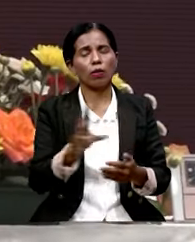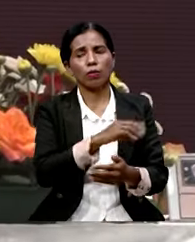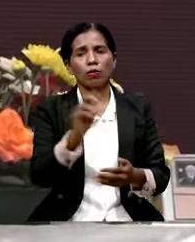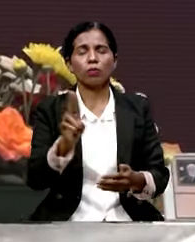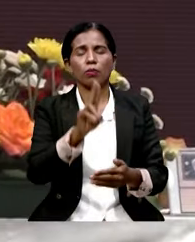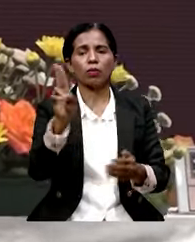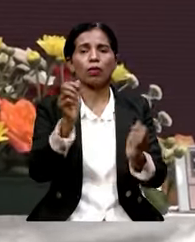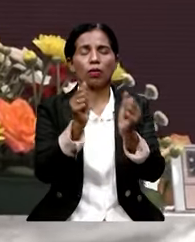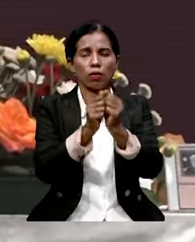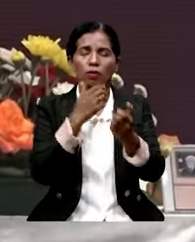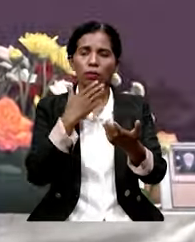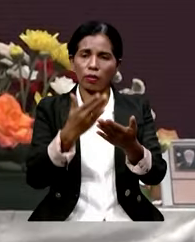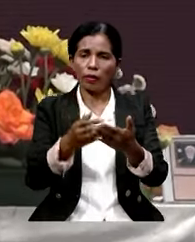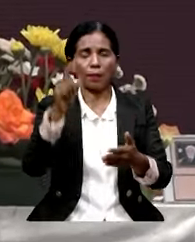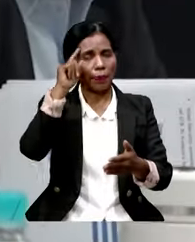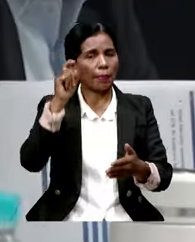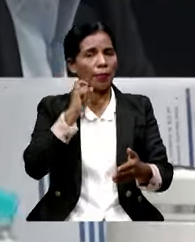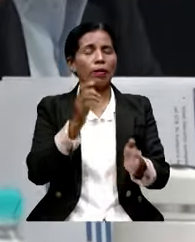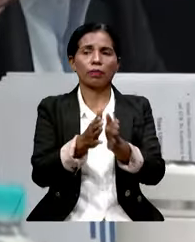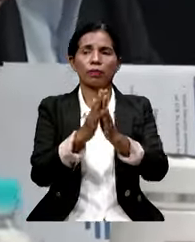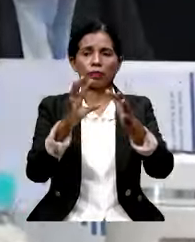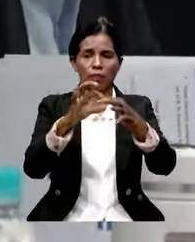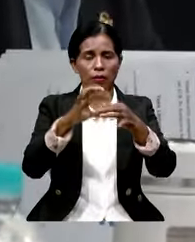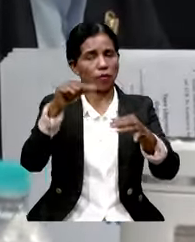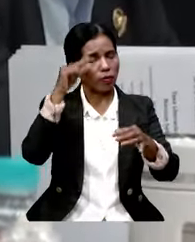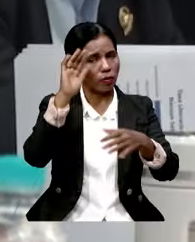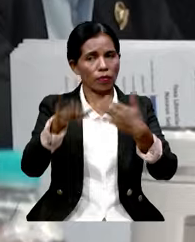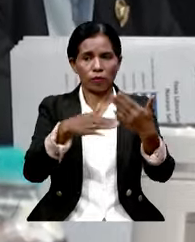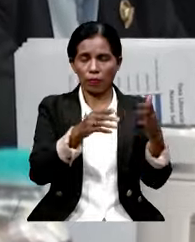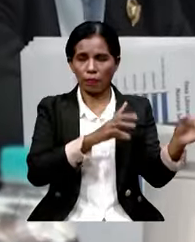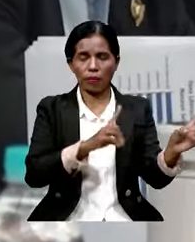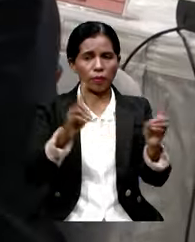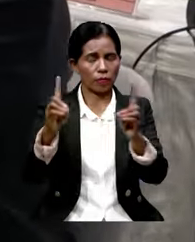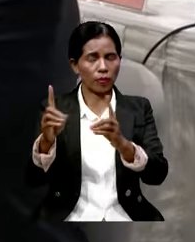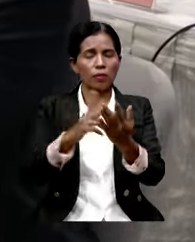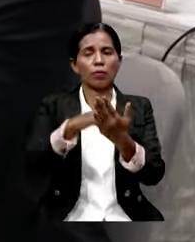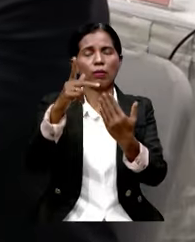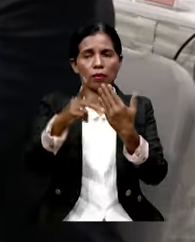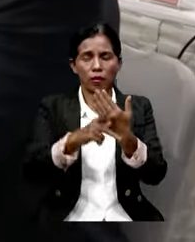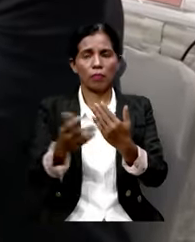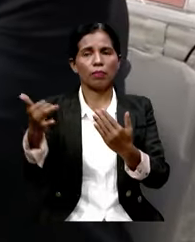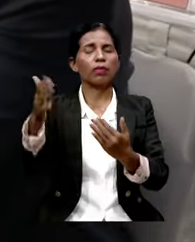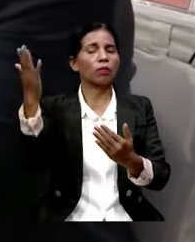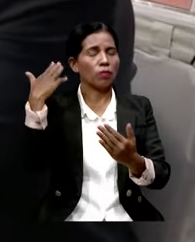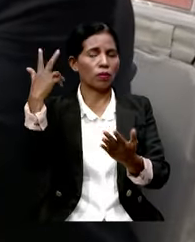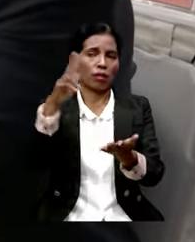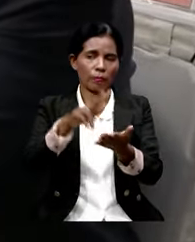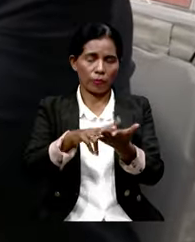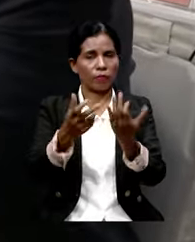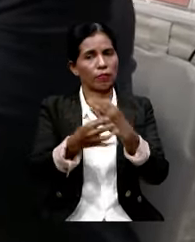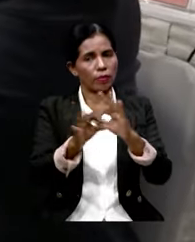Além de ne, Shanana Mos Husu, o membro do governo Sira, atu implementa o programa Sira neve antes ne aprova ou não. Tira